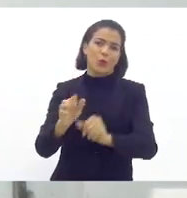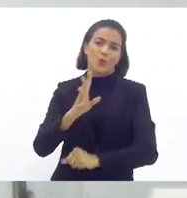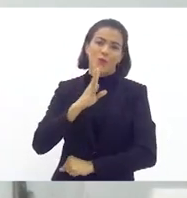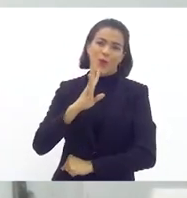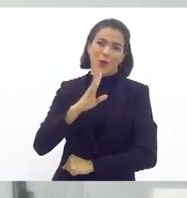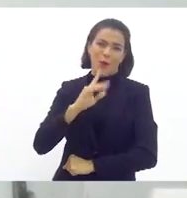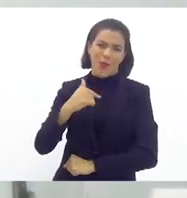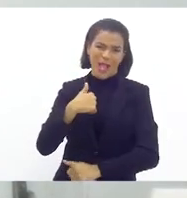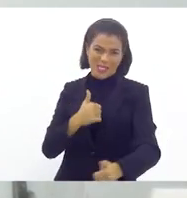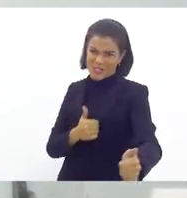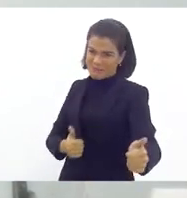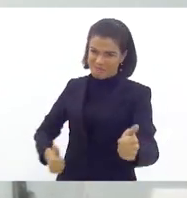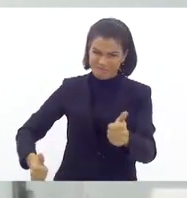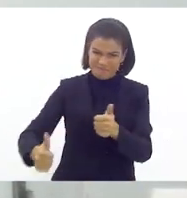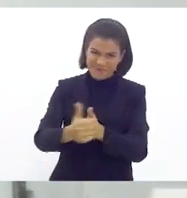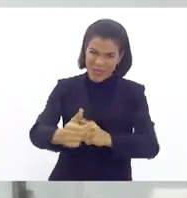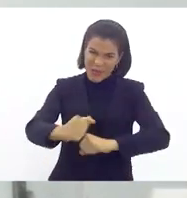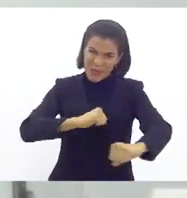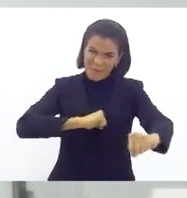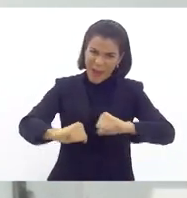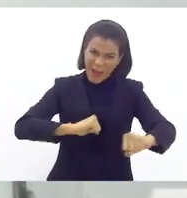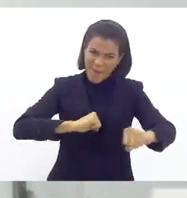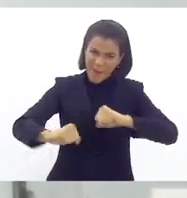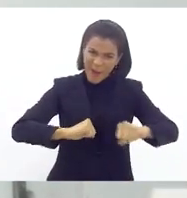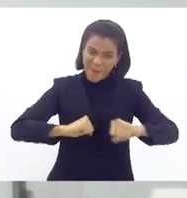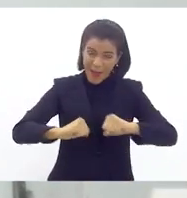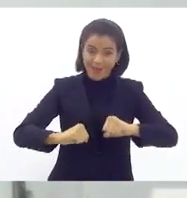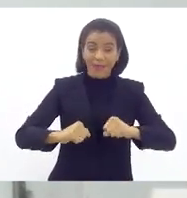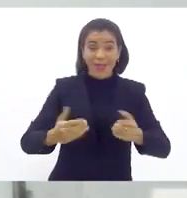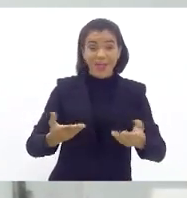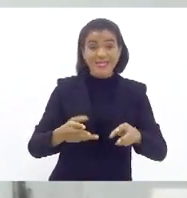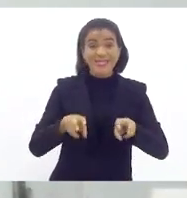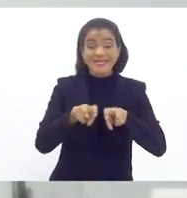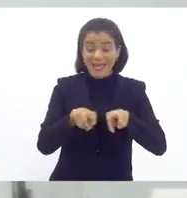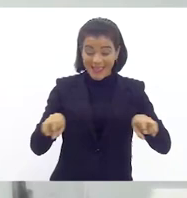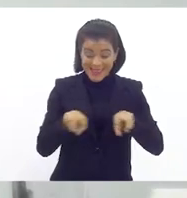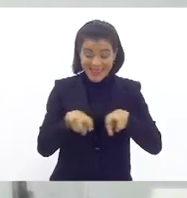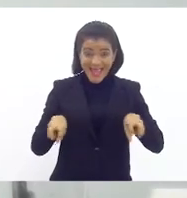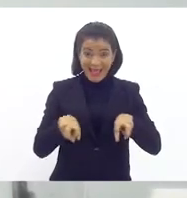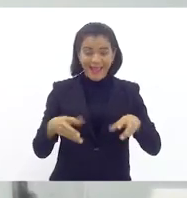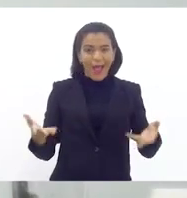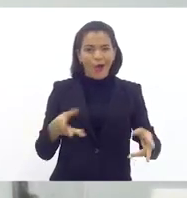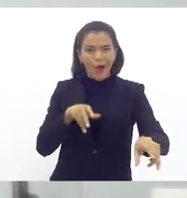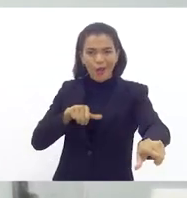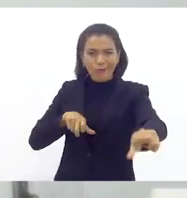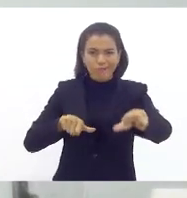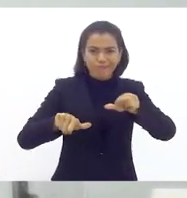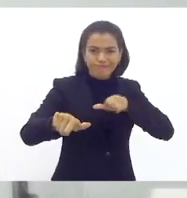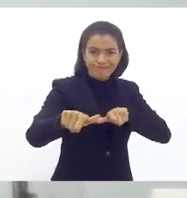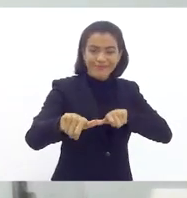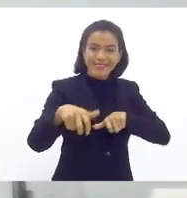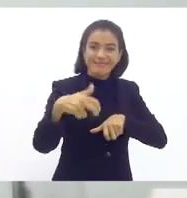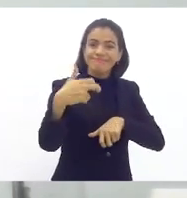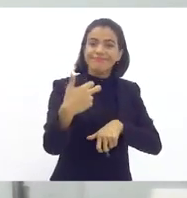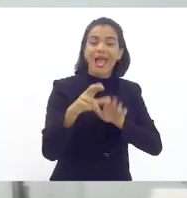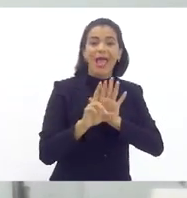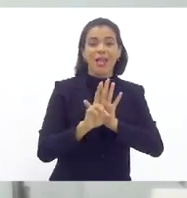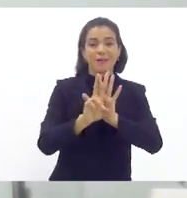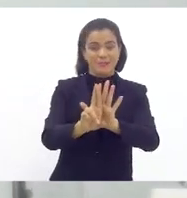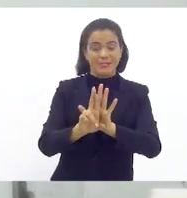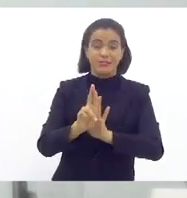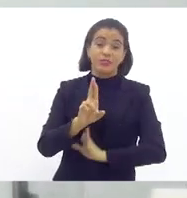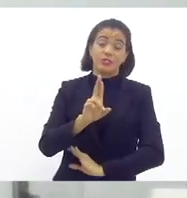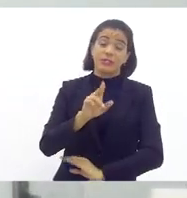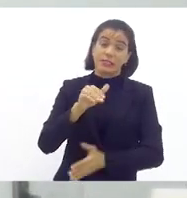frente, na militância, sentada aí. E aí, hoje, eu vou estar falando, representando a nossa secretária, Roberta,